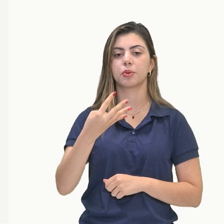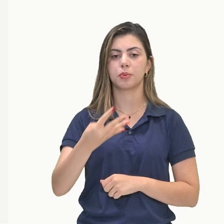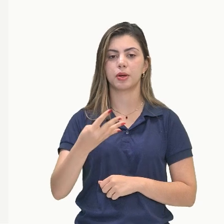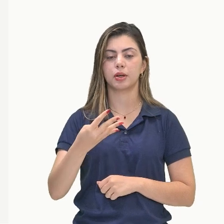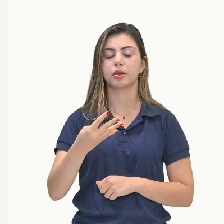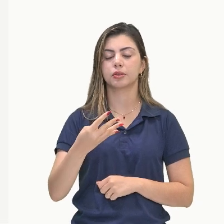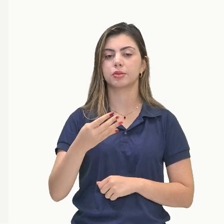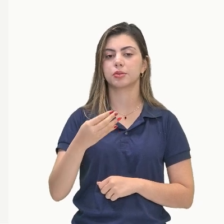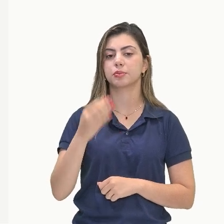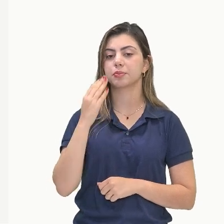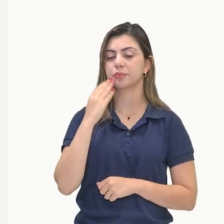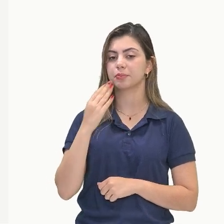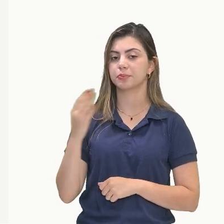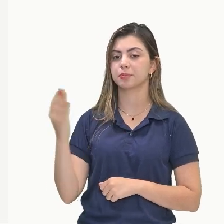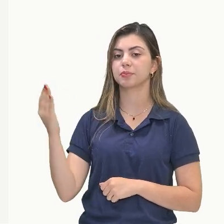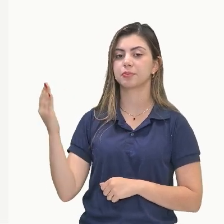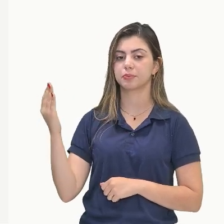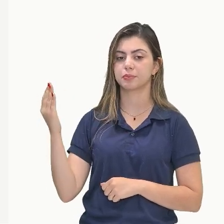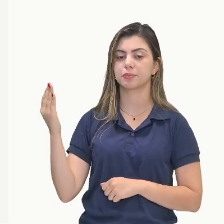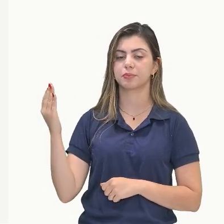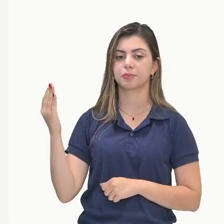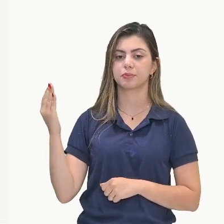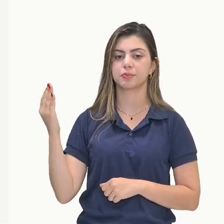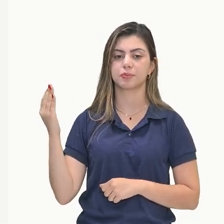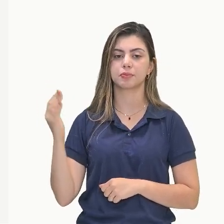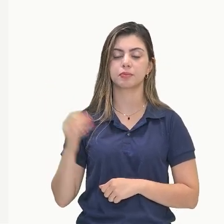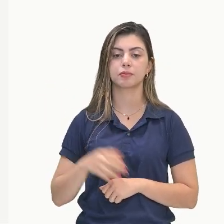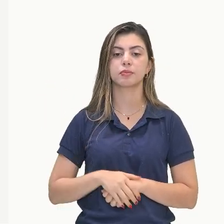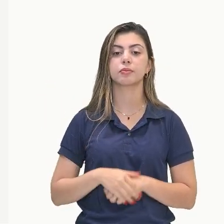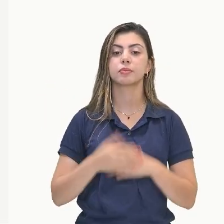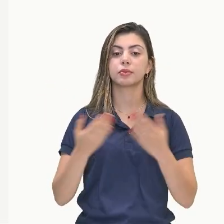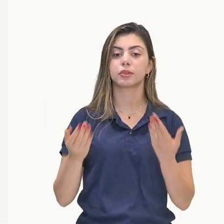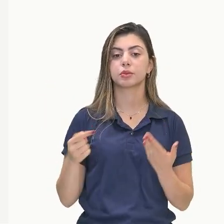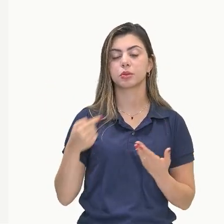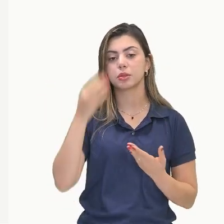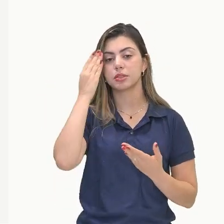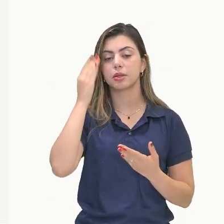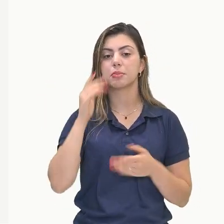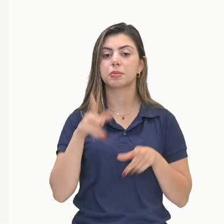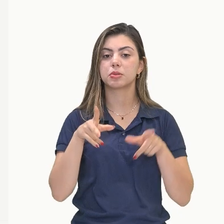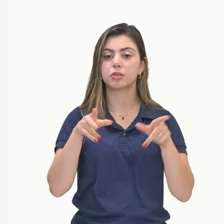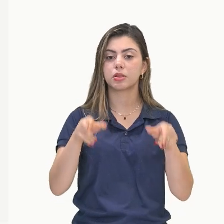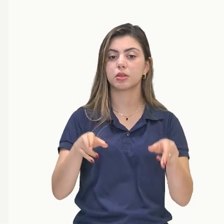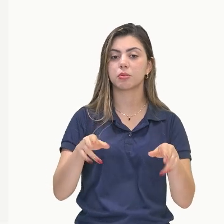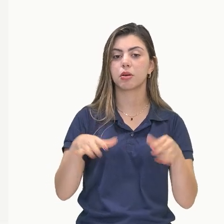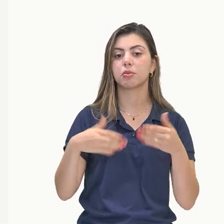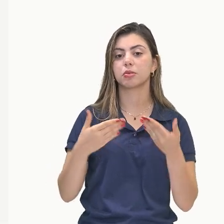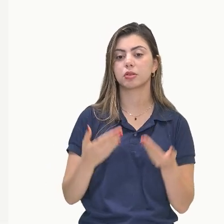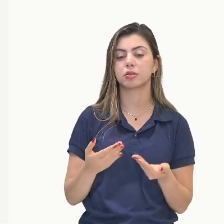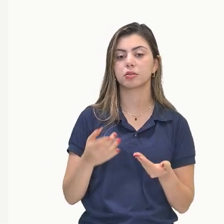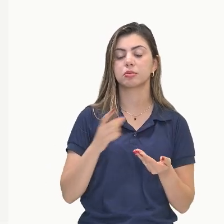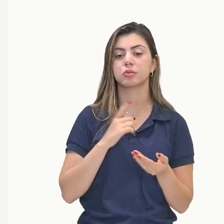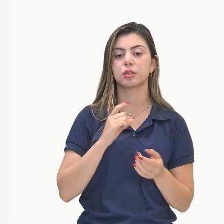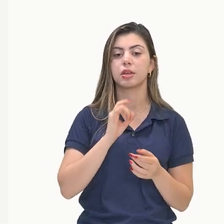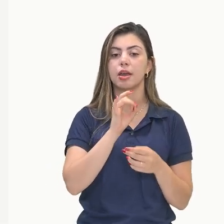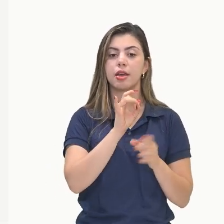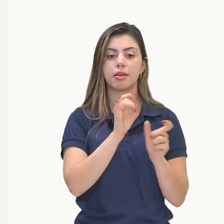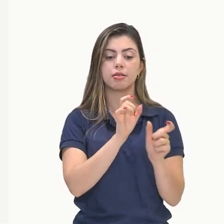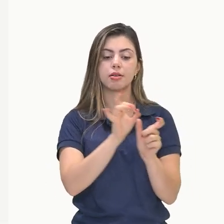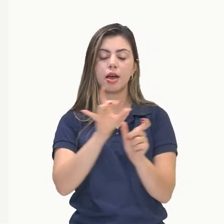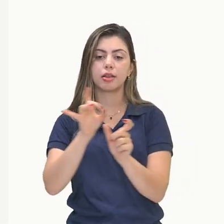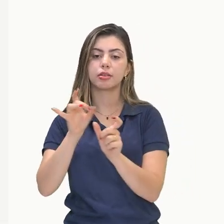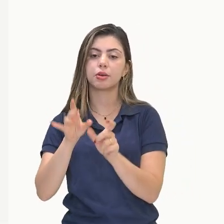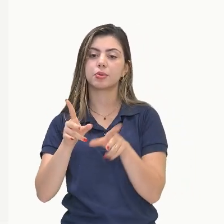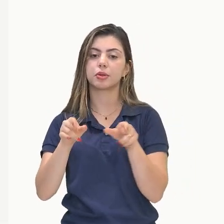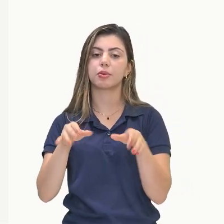14,4 microcoulombs. E aí, como as cargas são iguais, né, a carga total é a mesma carga em cada capacitor. Está